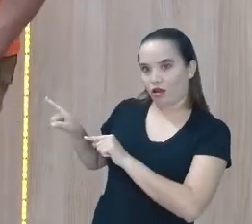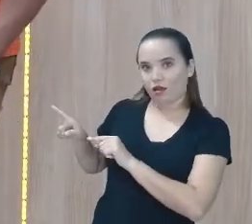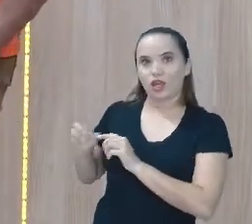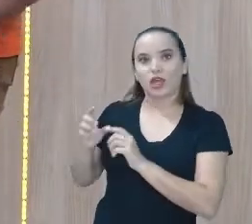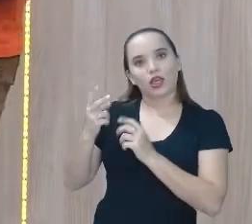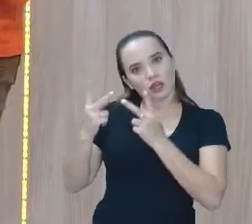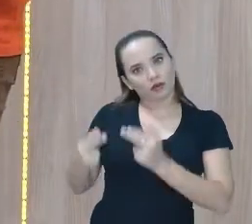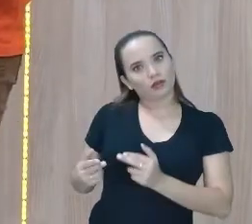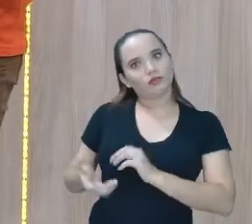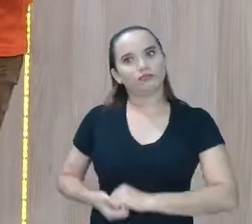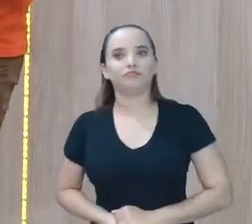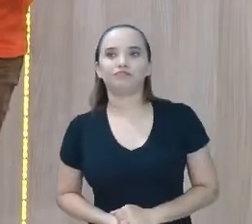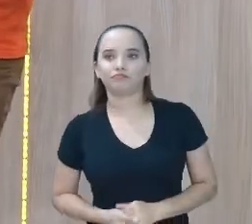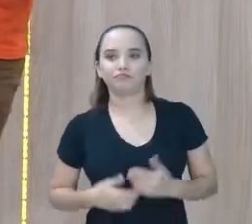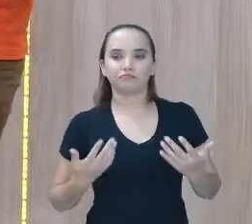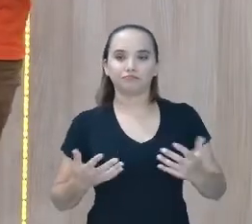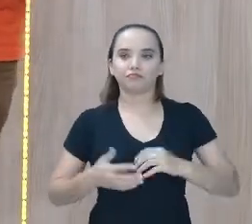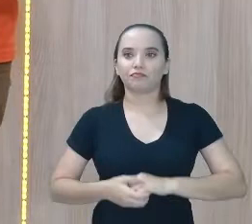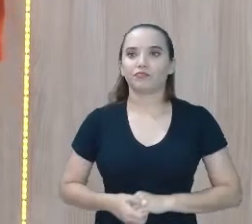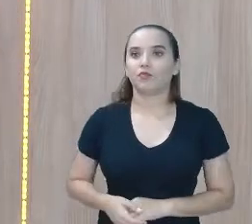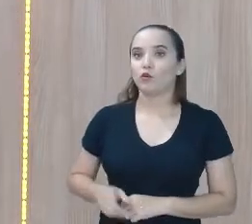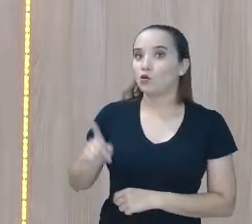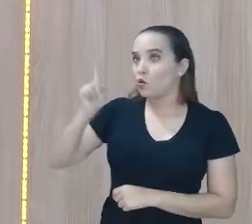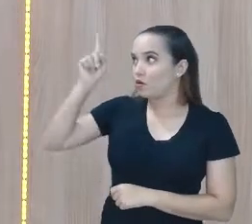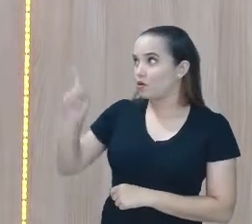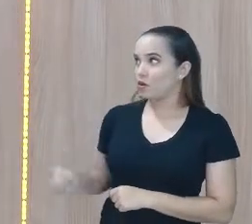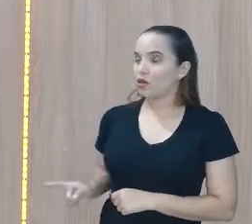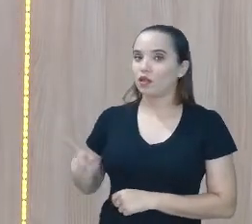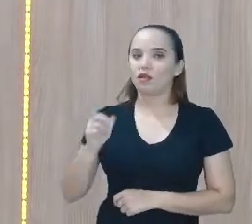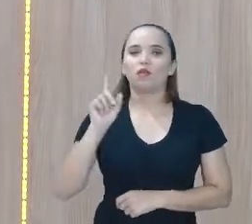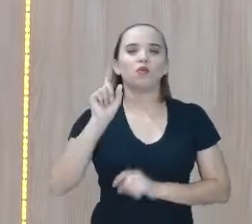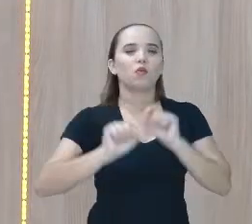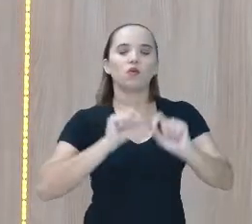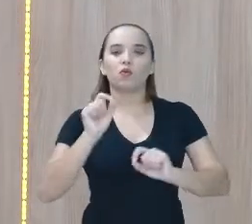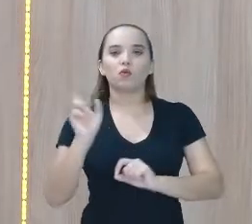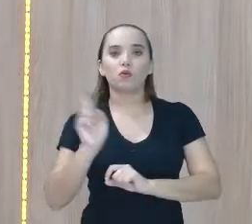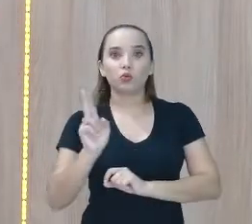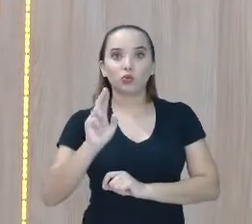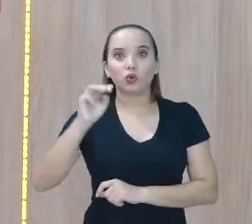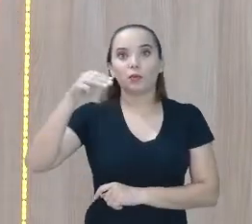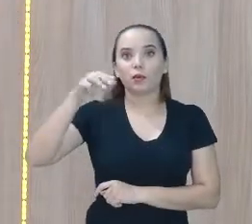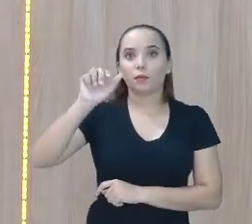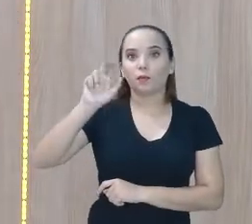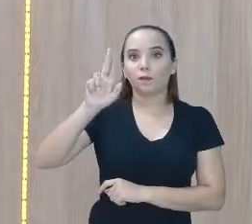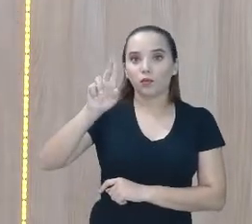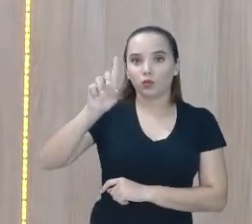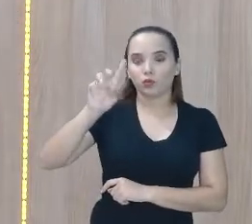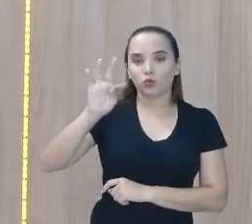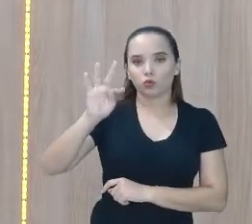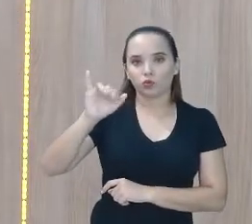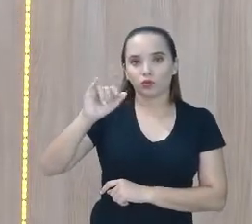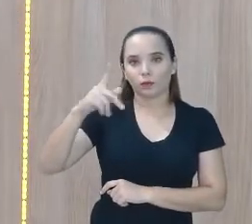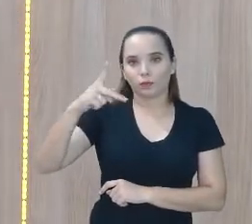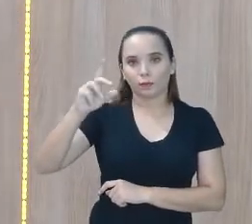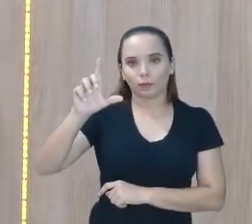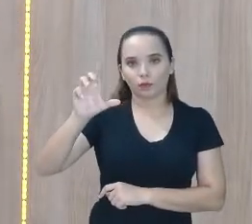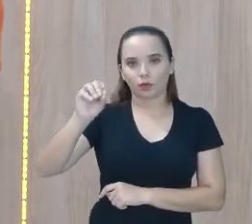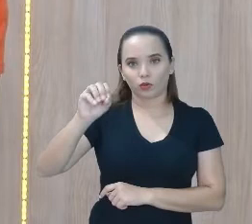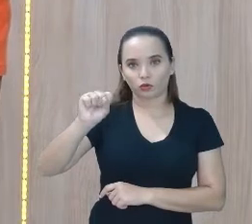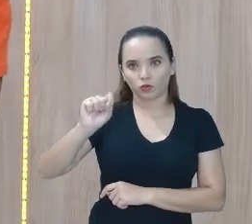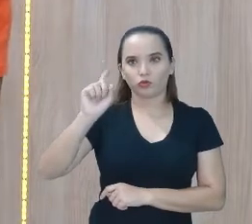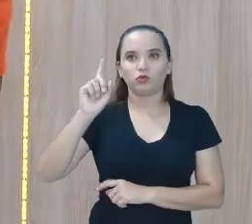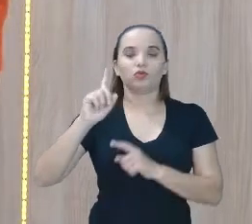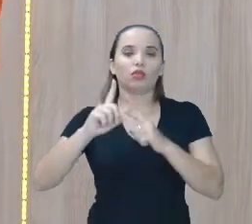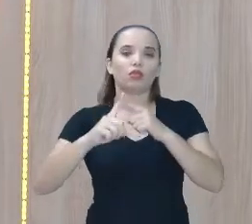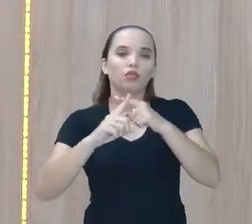linha, certo? E isso a gente chama de múltiplos, tá? Então, encontre aí os múltiplos